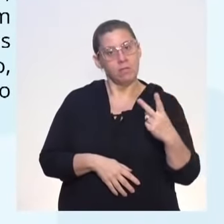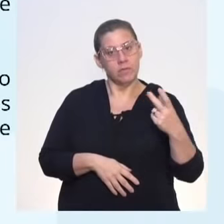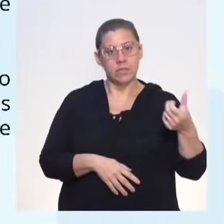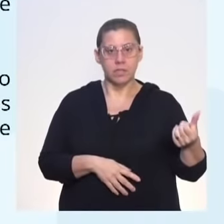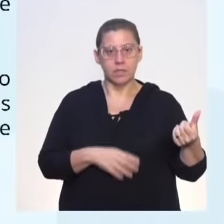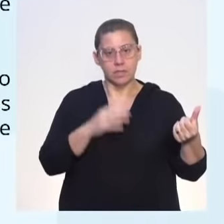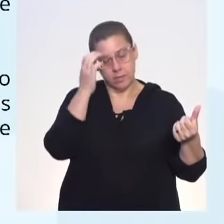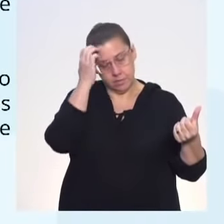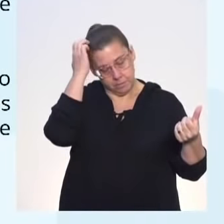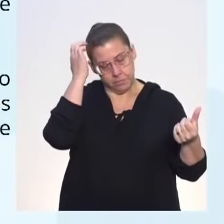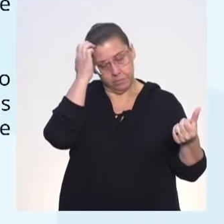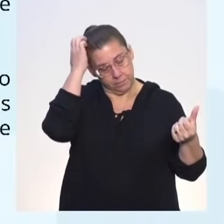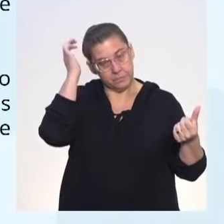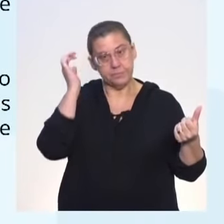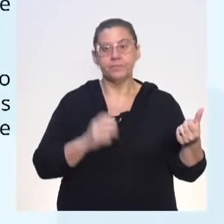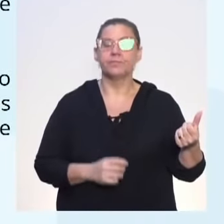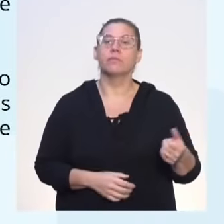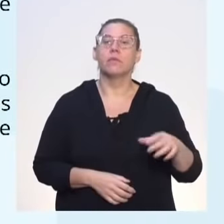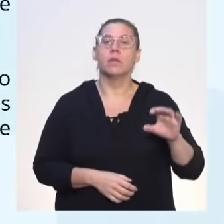EF35LP26,